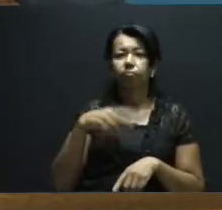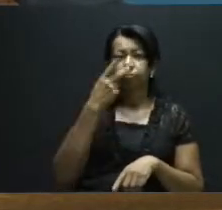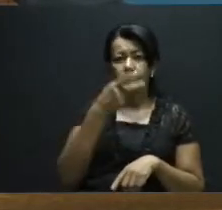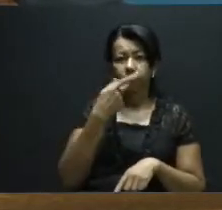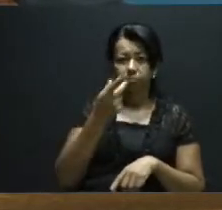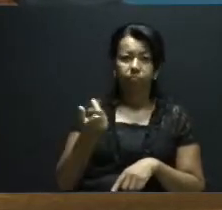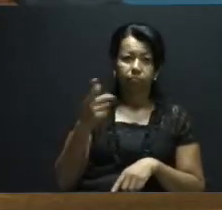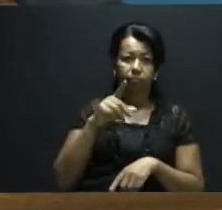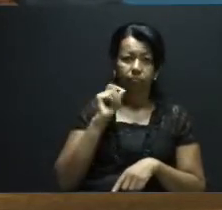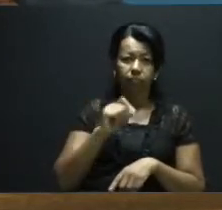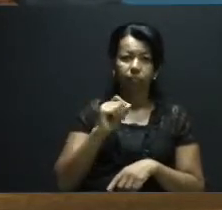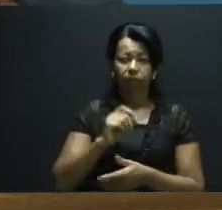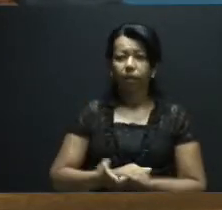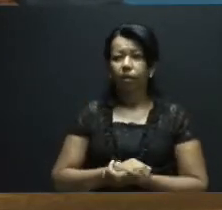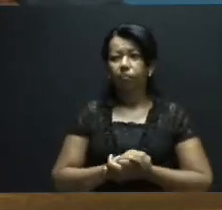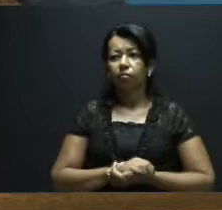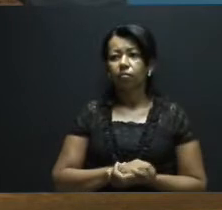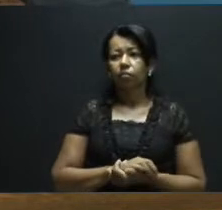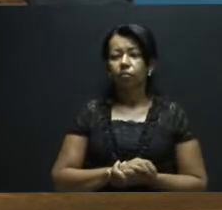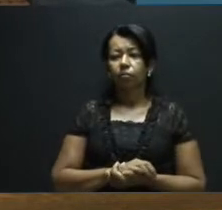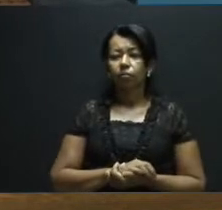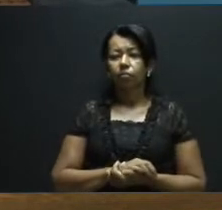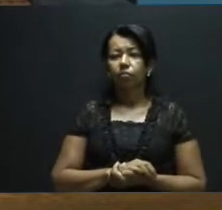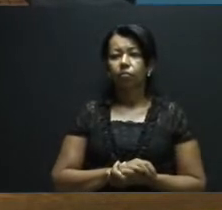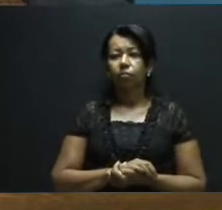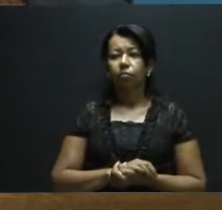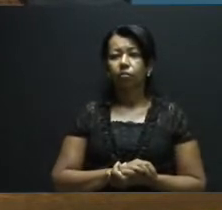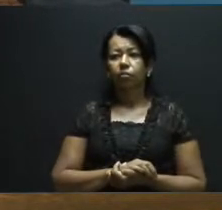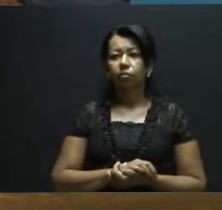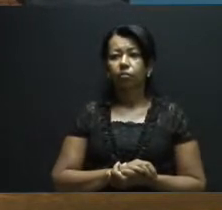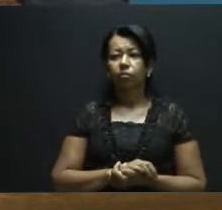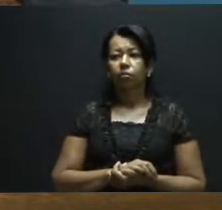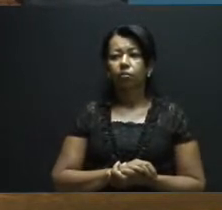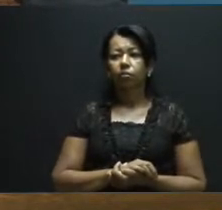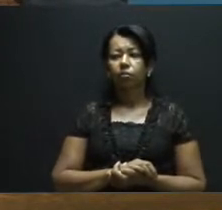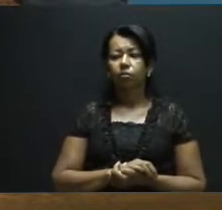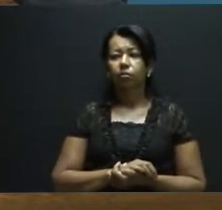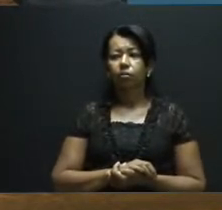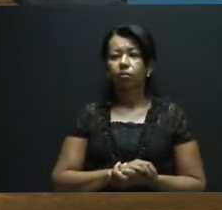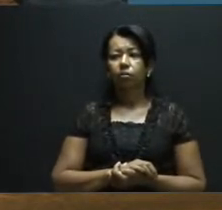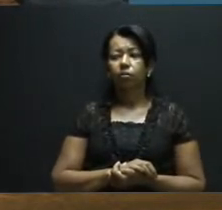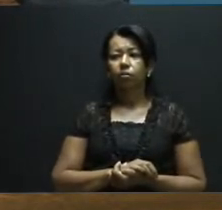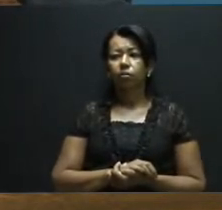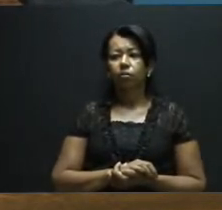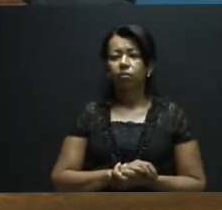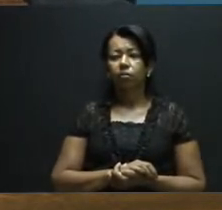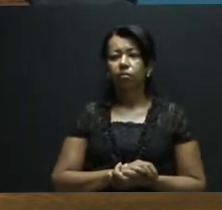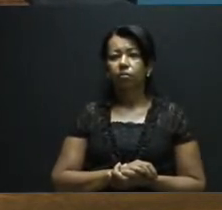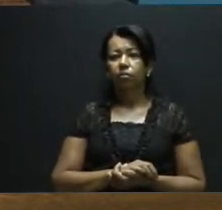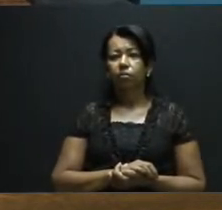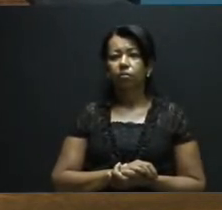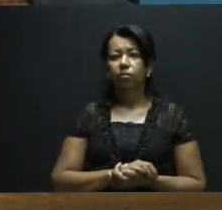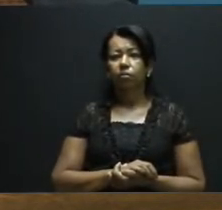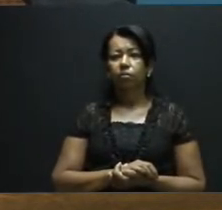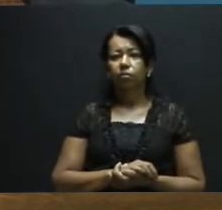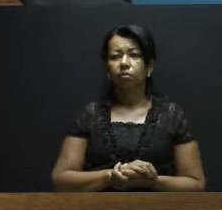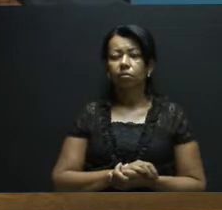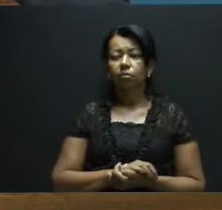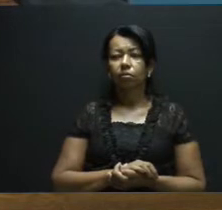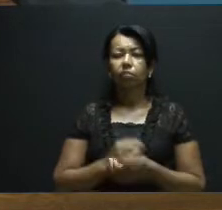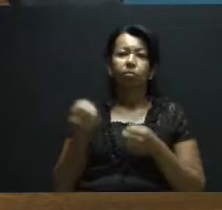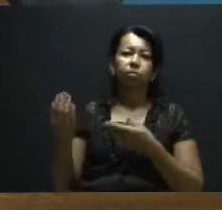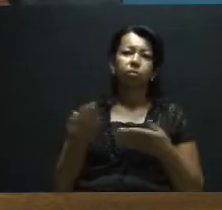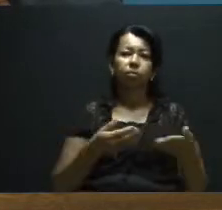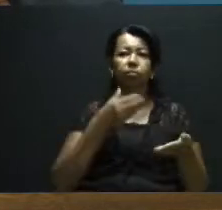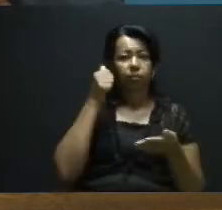essa pelo menos a gente dentro dos nossos convite para a